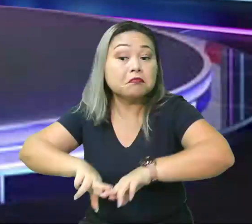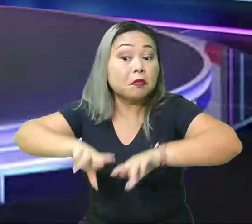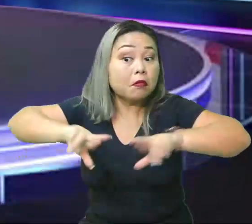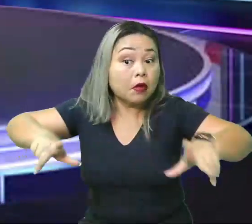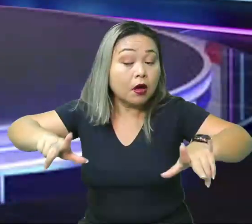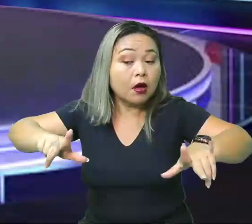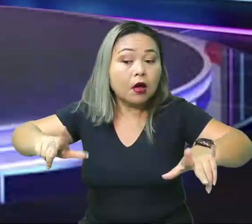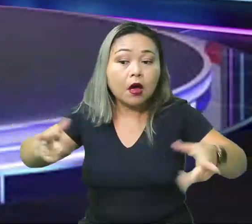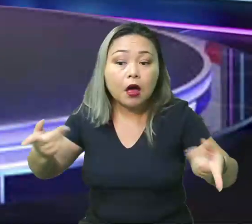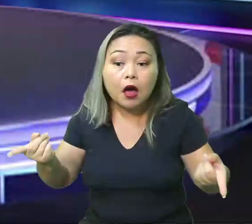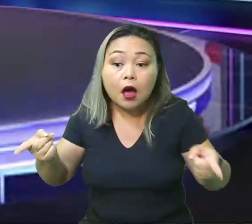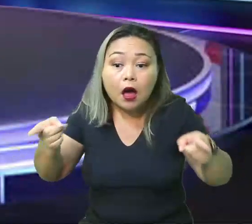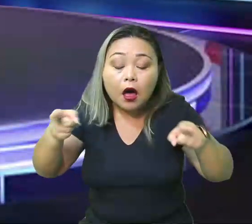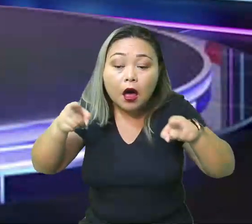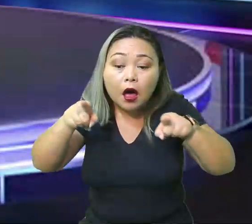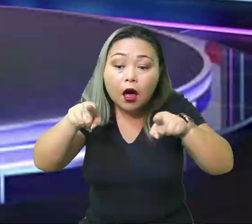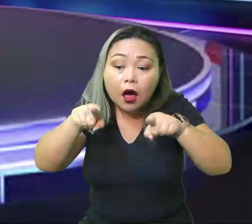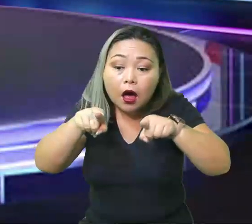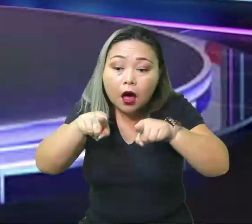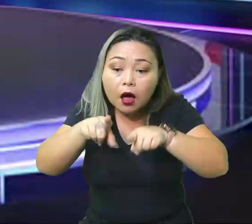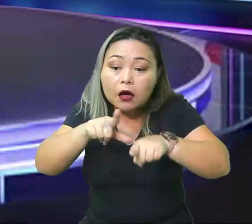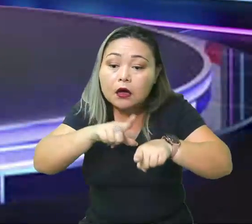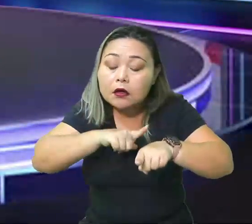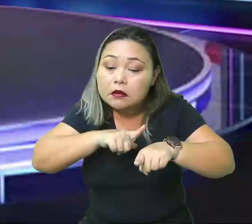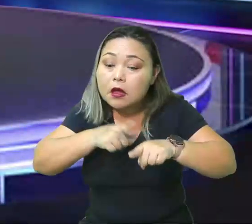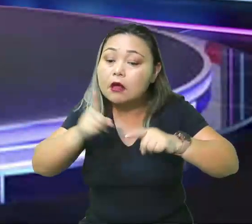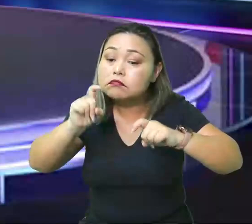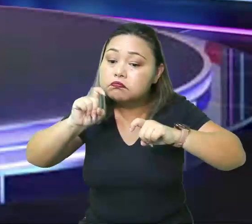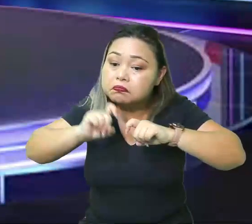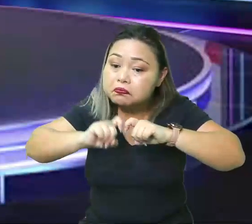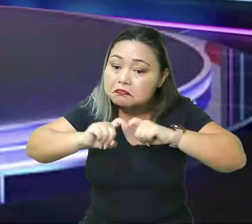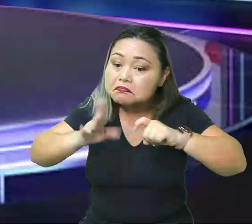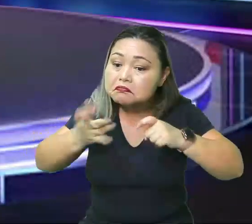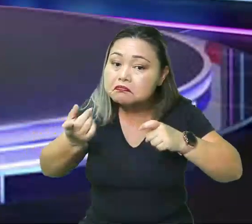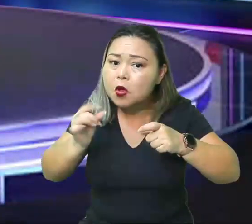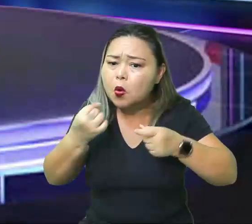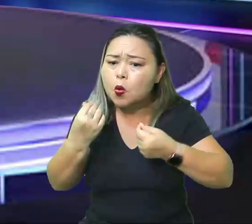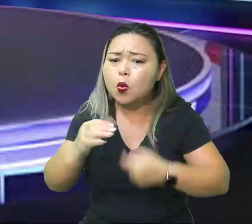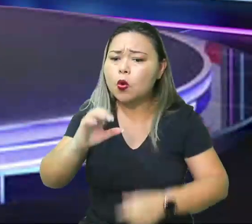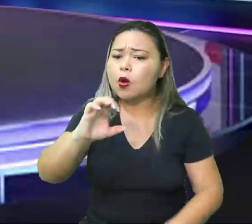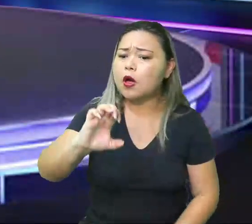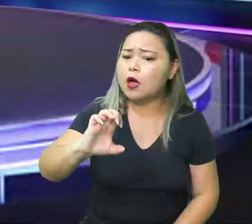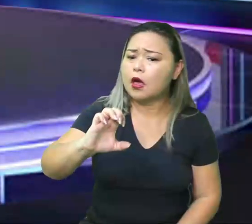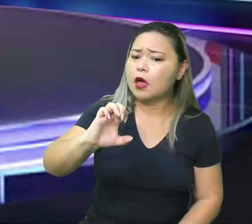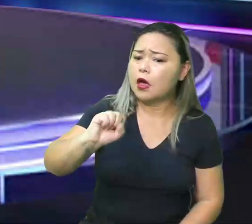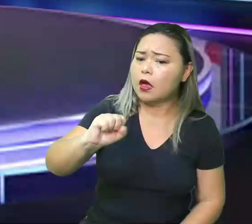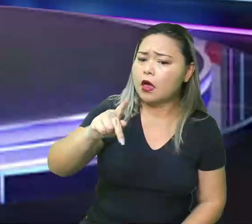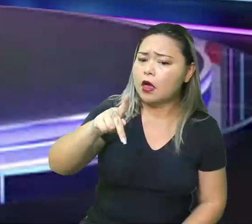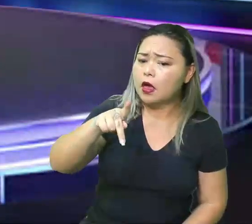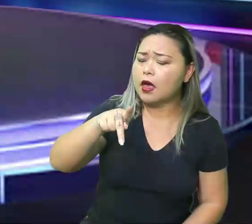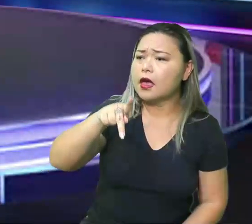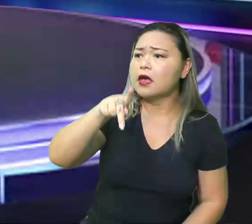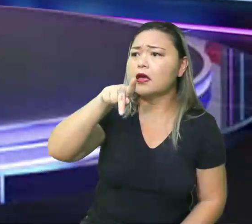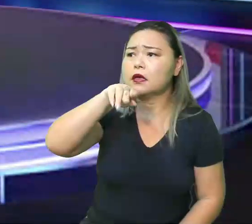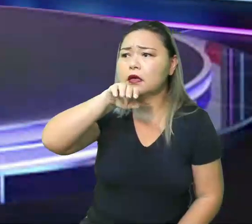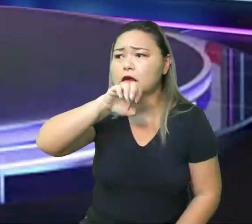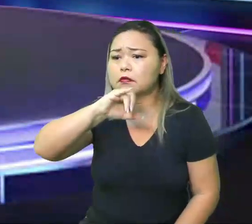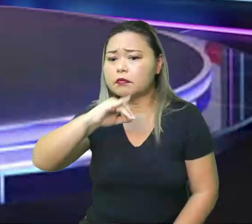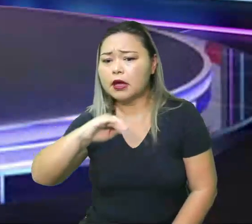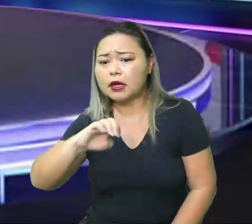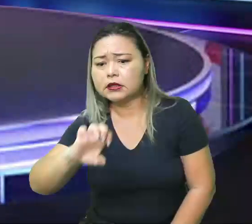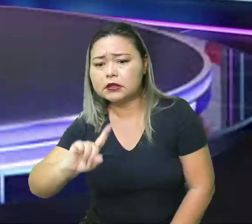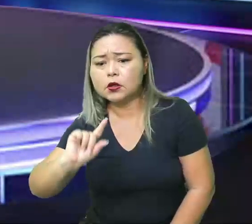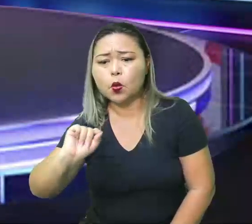se acasalando, tá? Espécie, o que seria isso, A gente